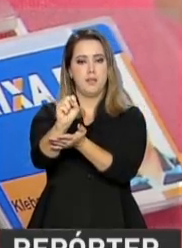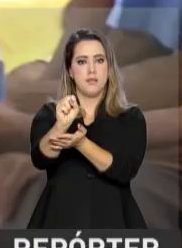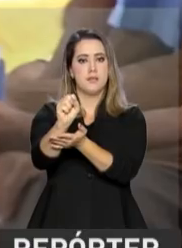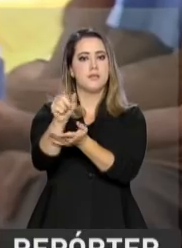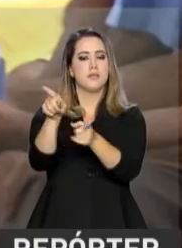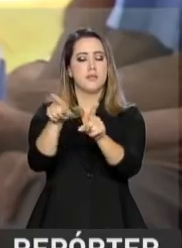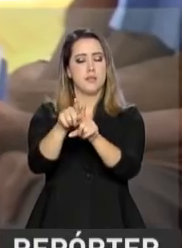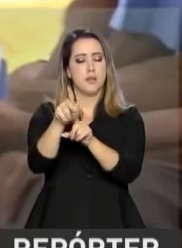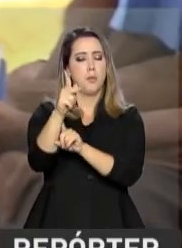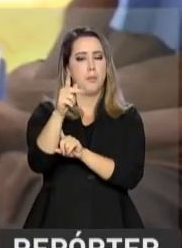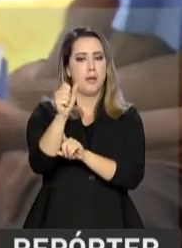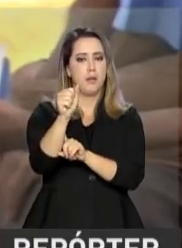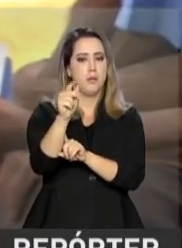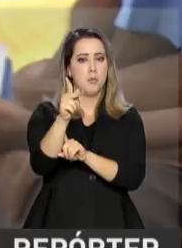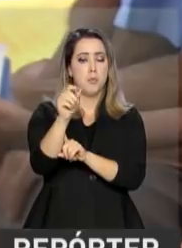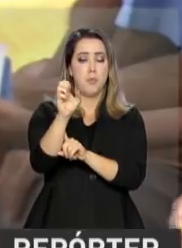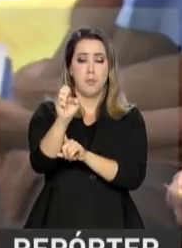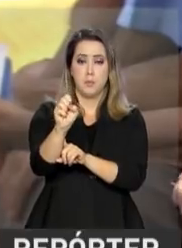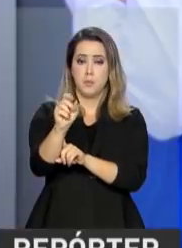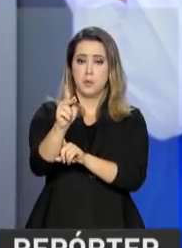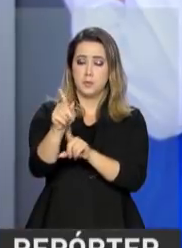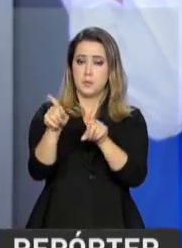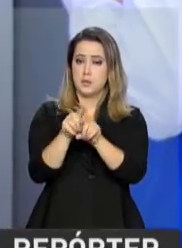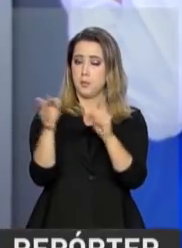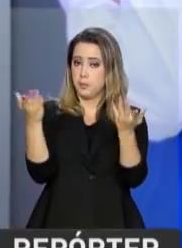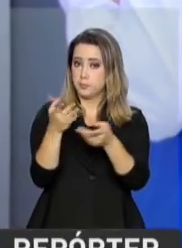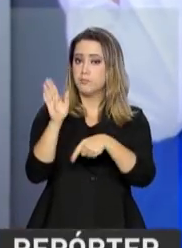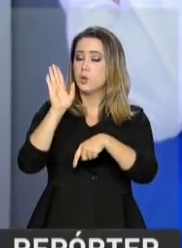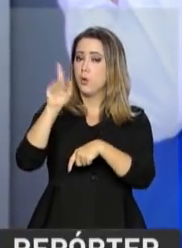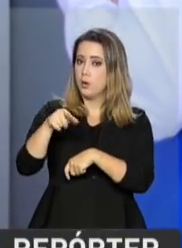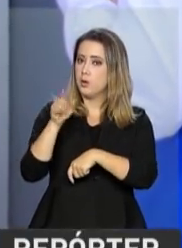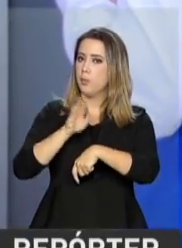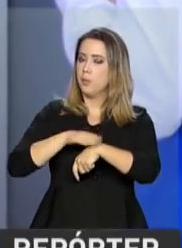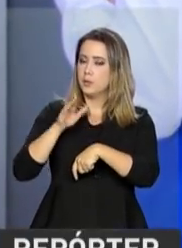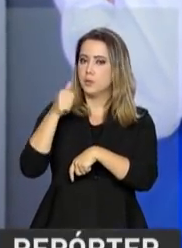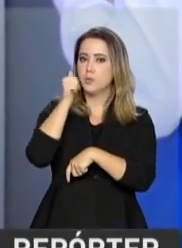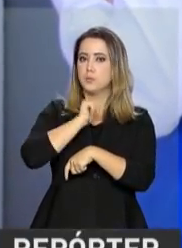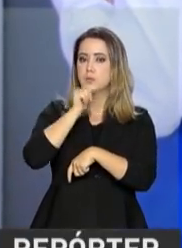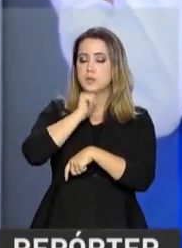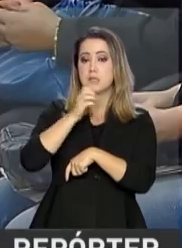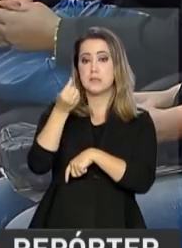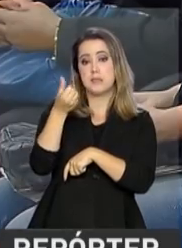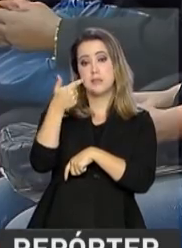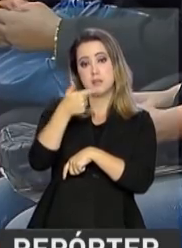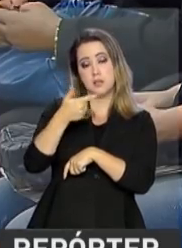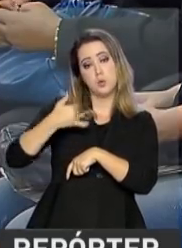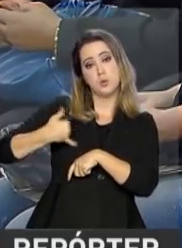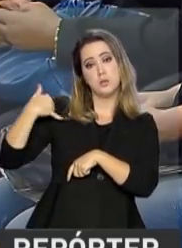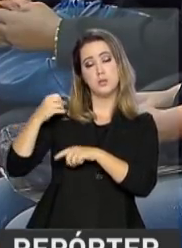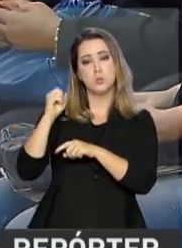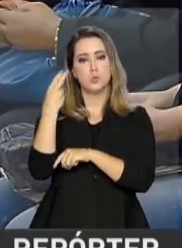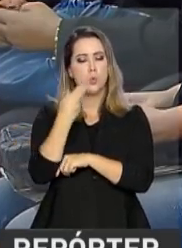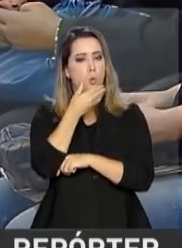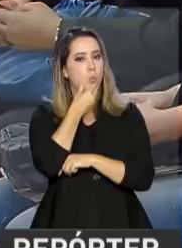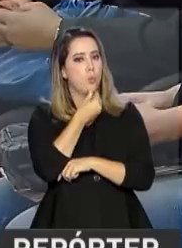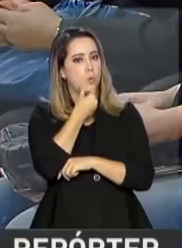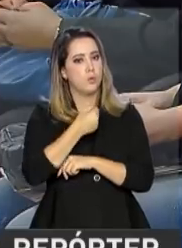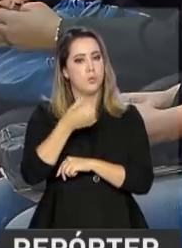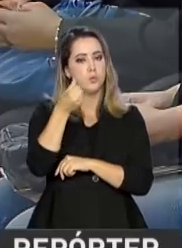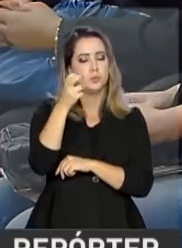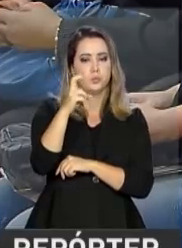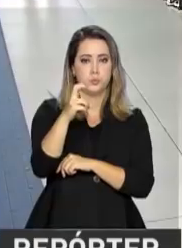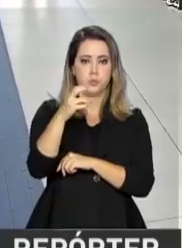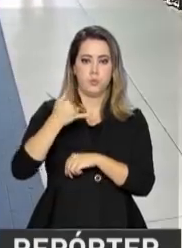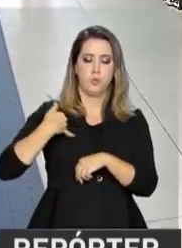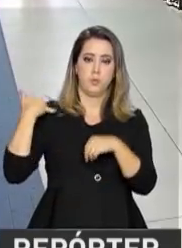e de trabalhadores com mais de 70 anos agora é a vez das mulheres com mais de 62 anos e dos homens com mais de 65